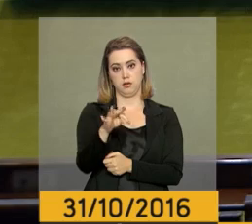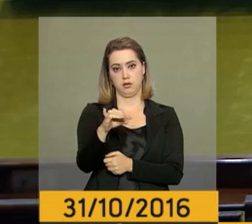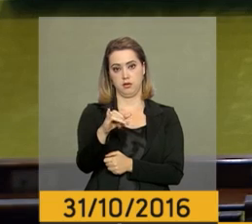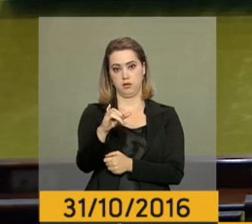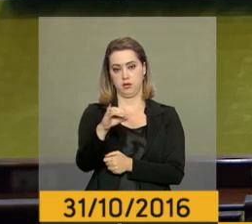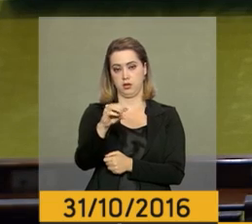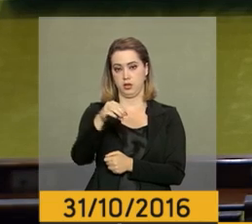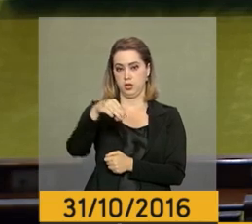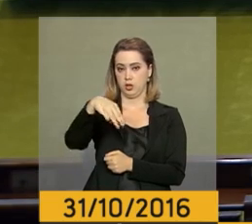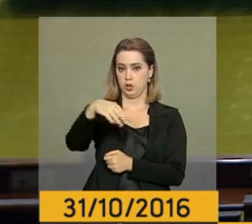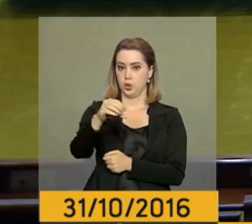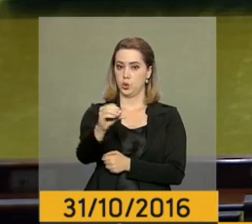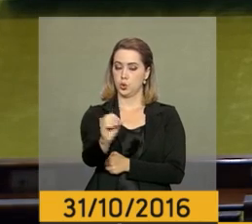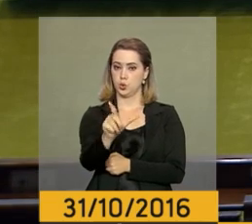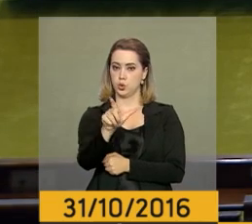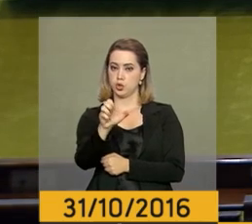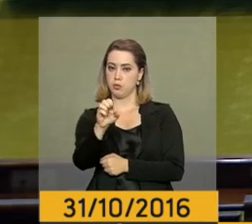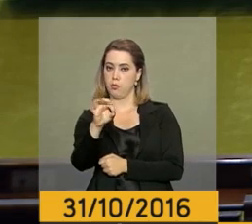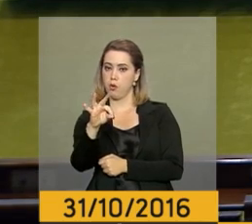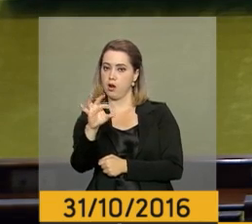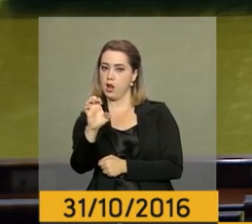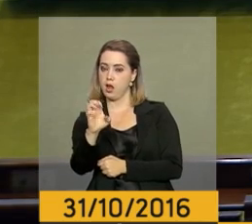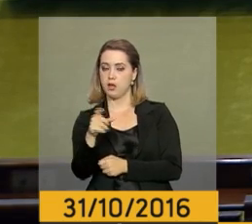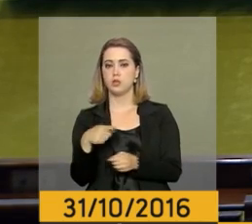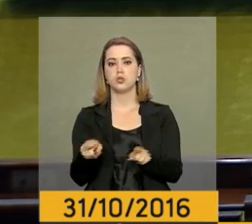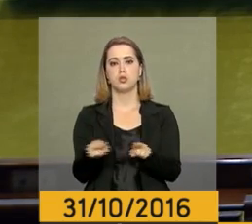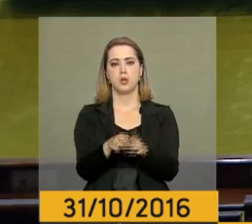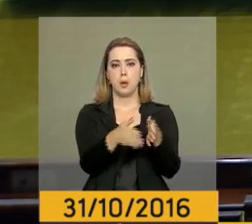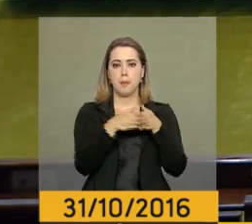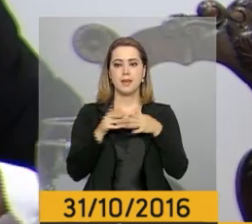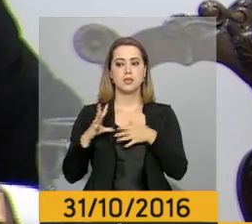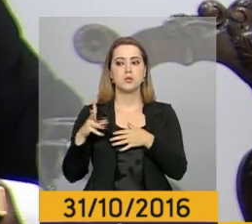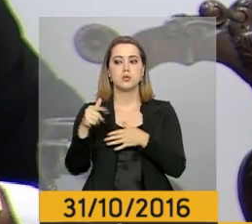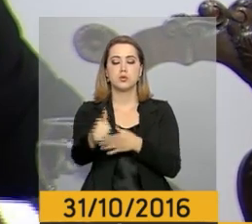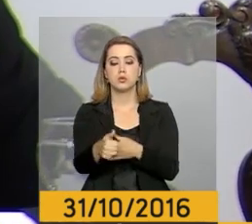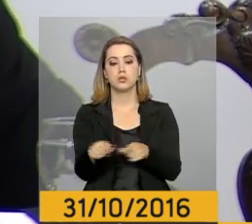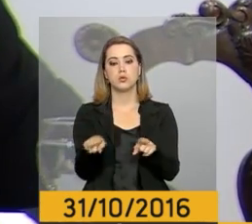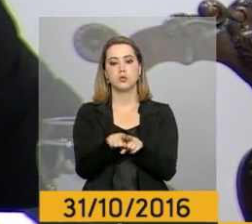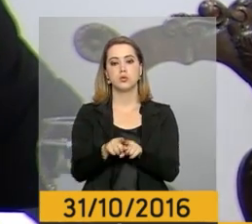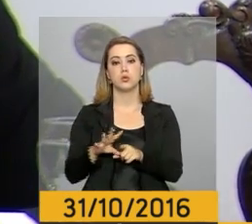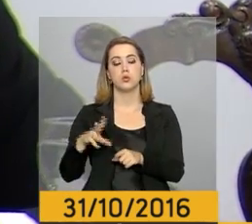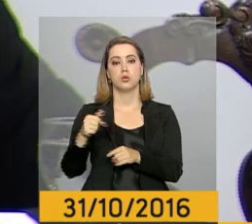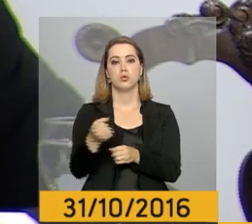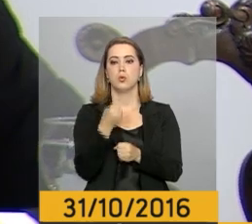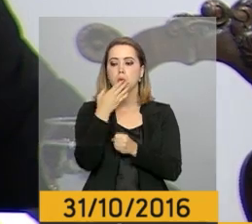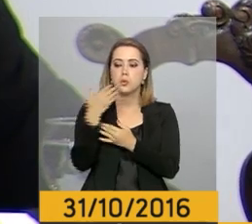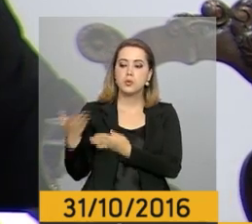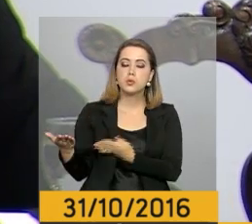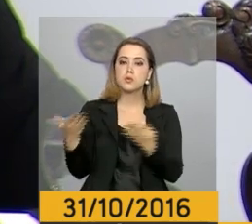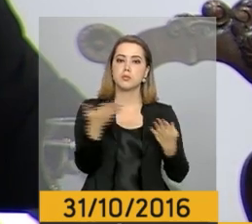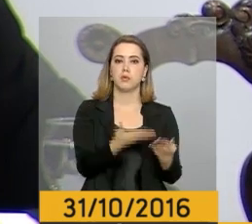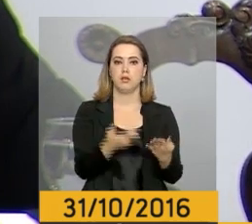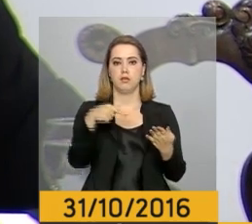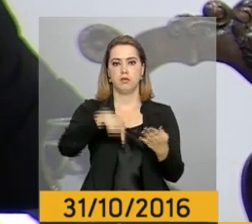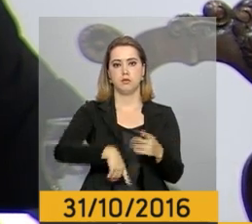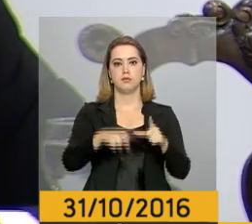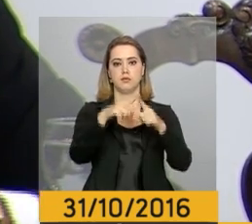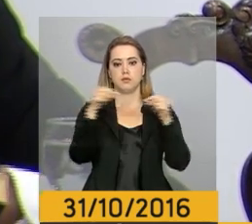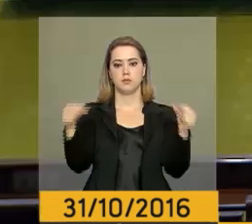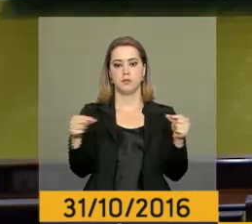cplp e peço que todos Eh reiteram que todos sejam bem-vindos a